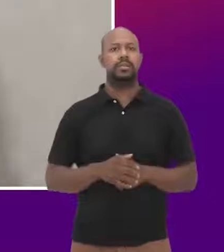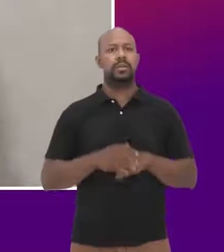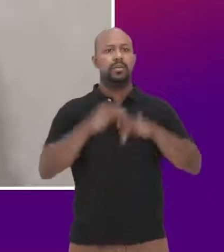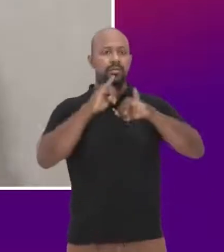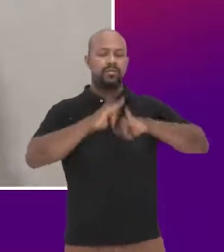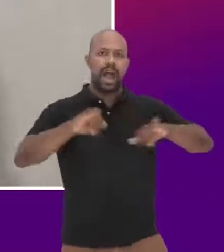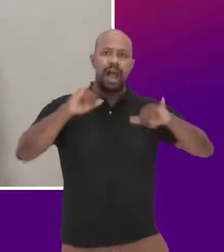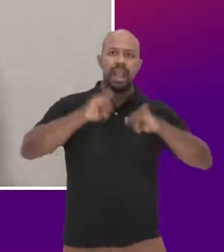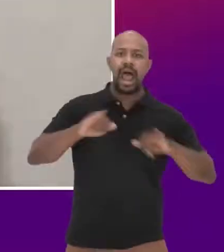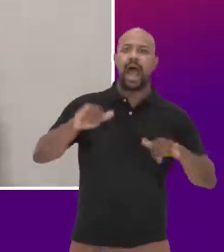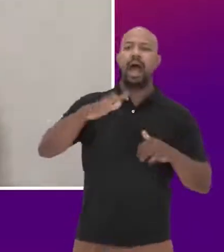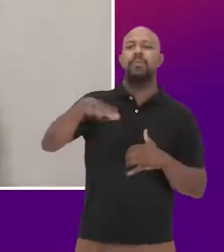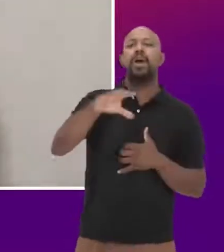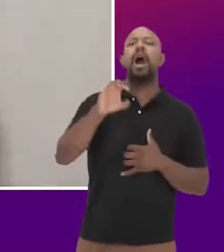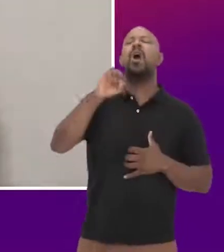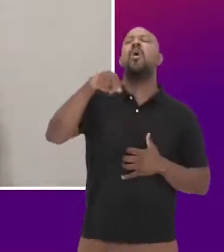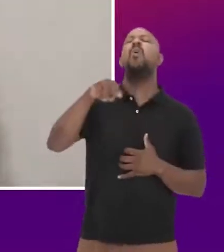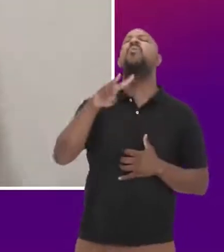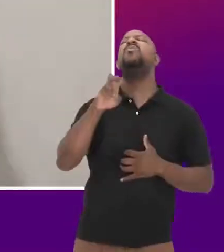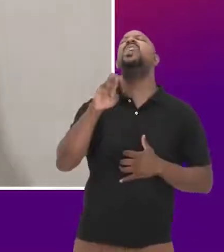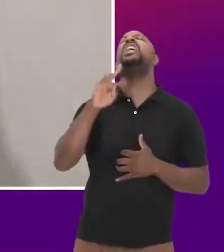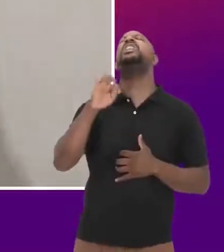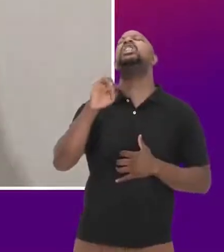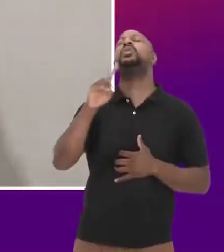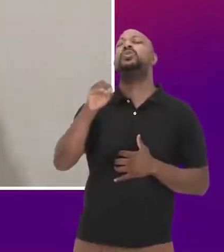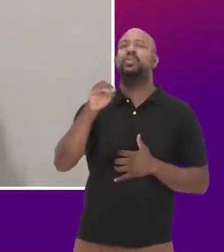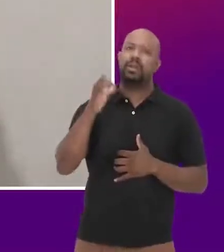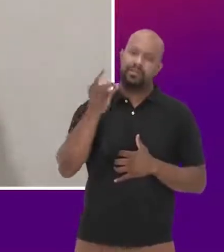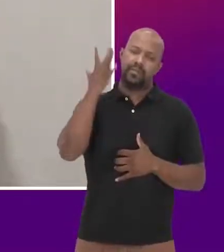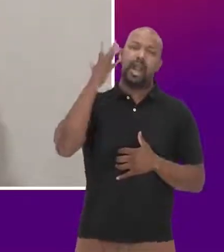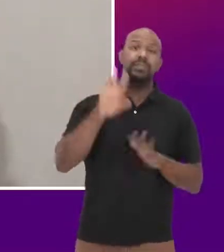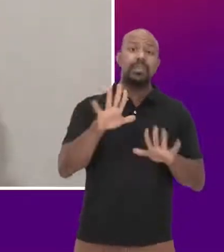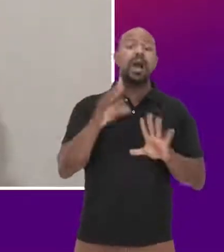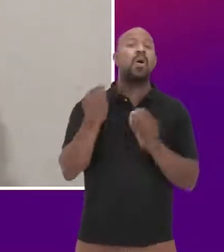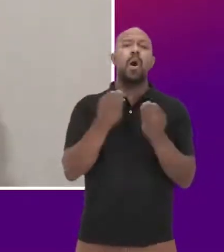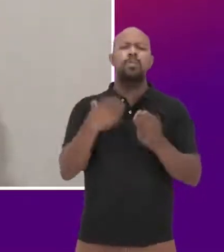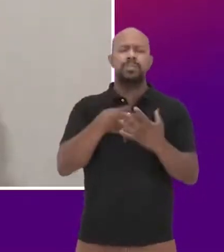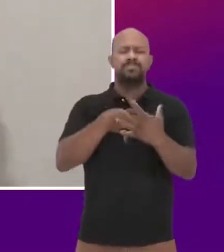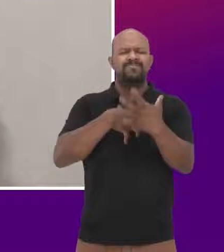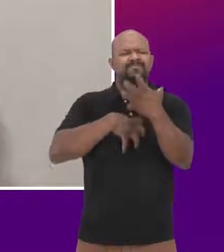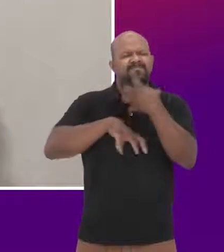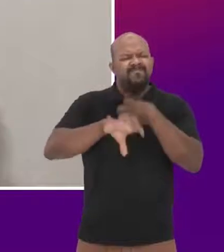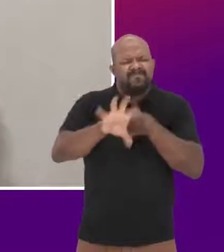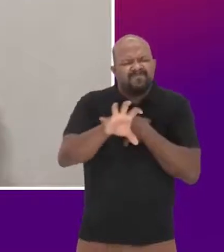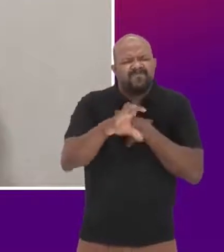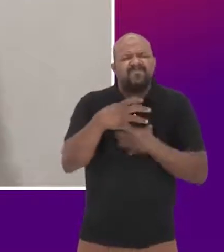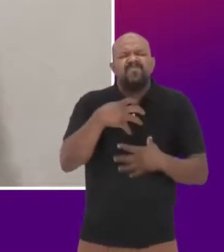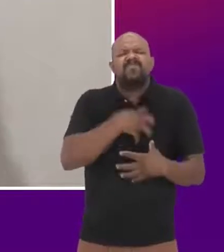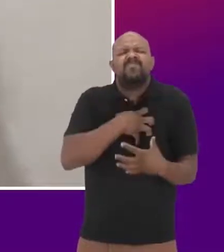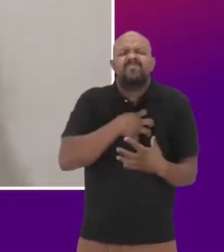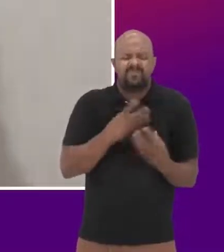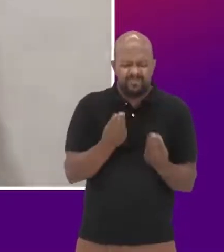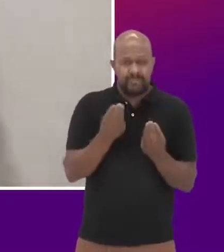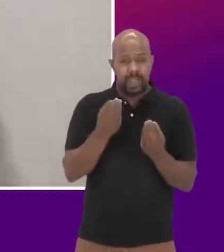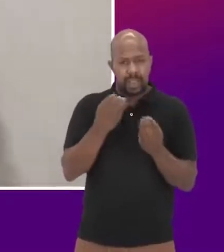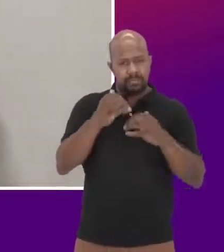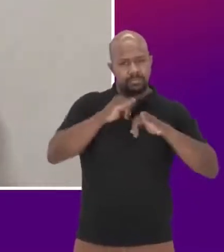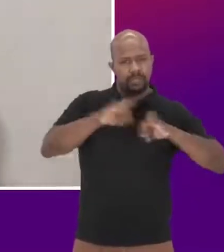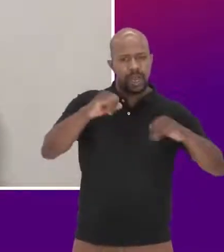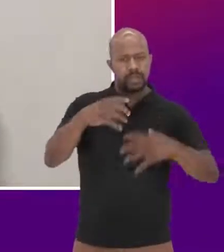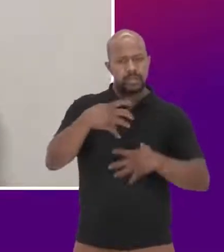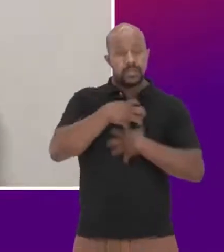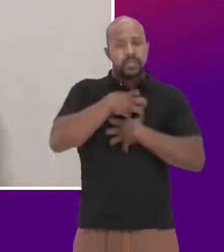para convertido é muito fácil. Mas como é que a gente toca no coração, né? Como é que a gente faz